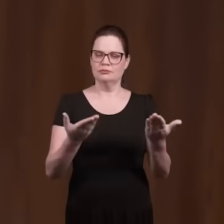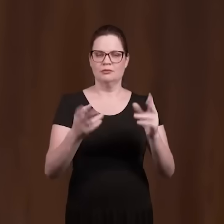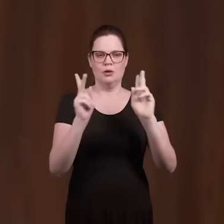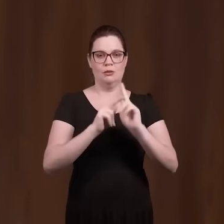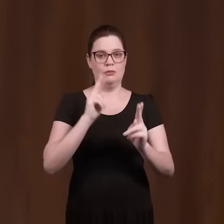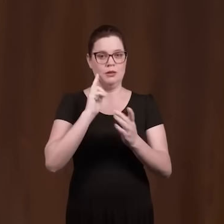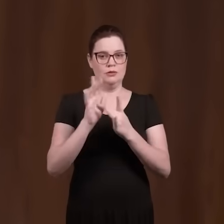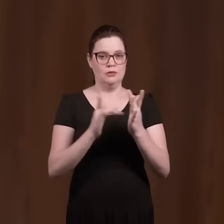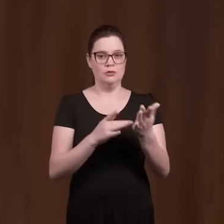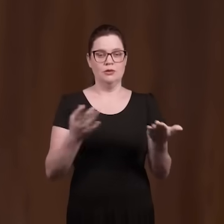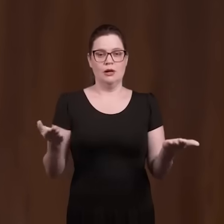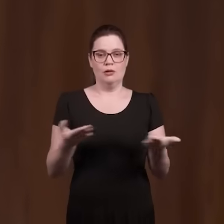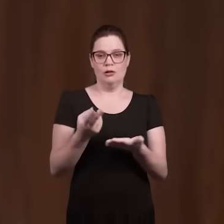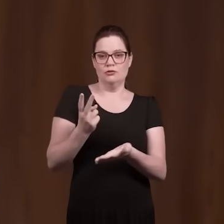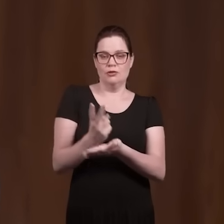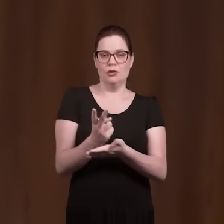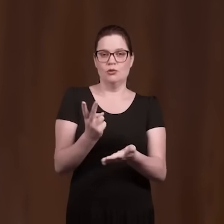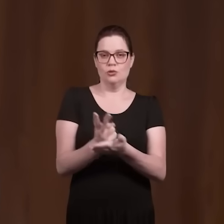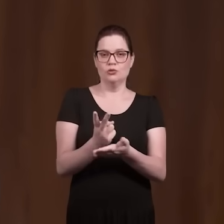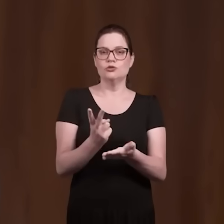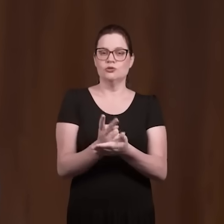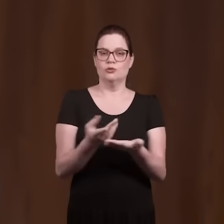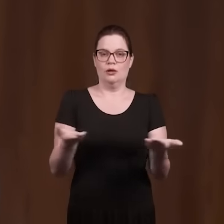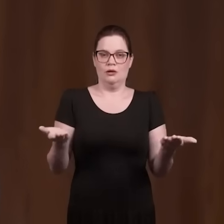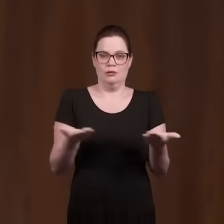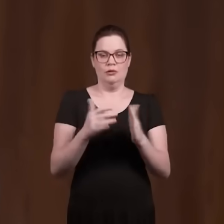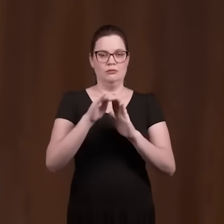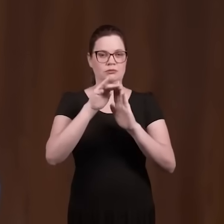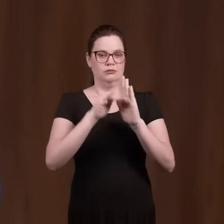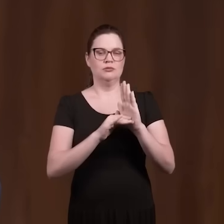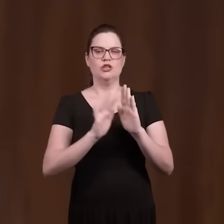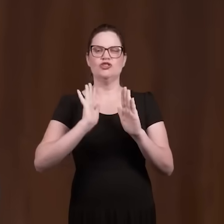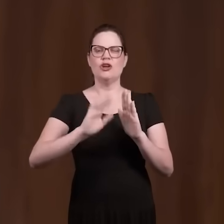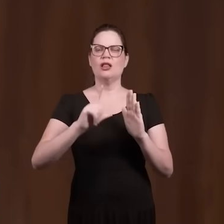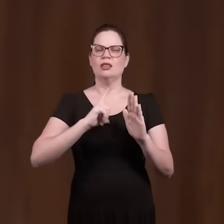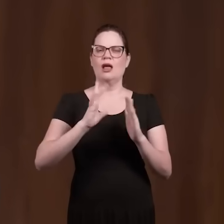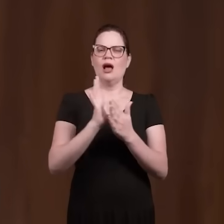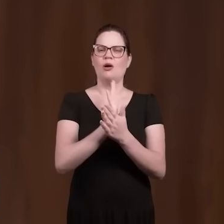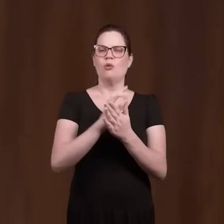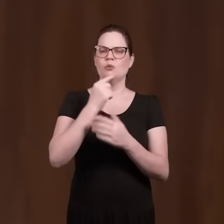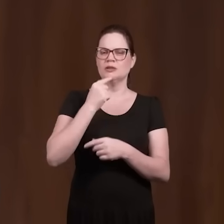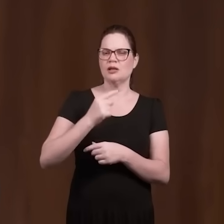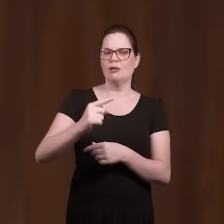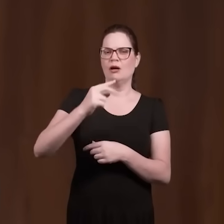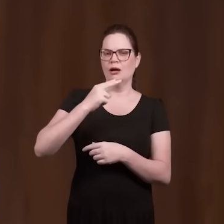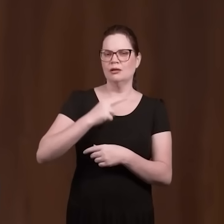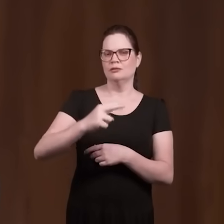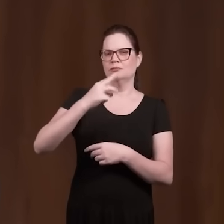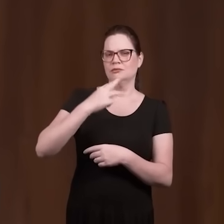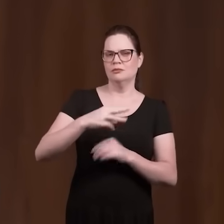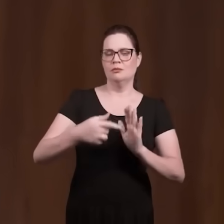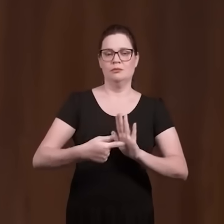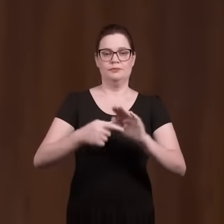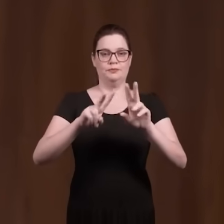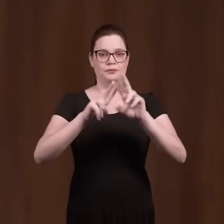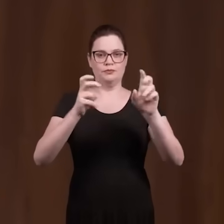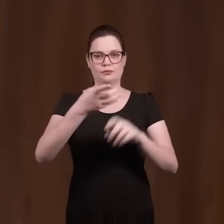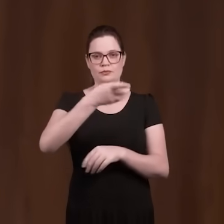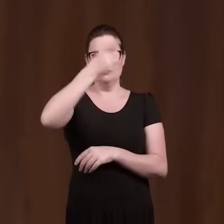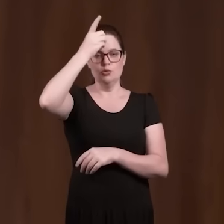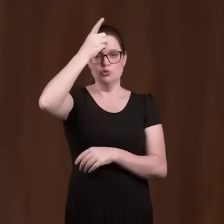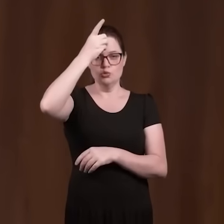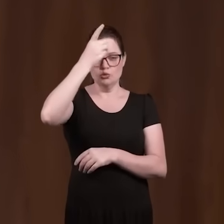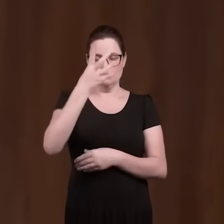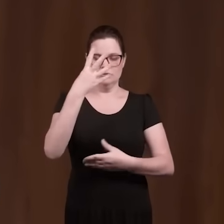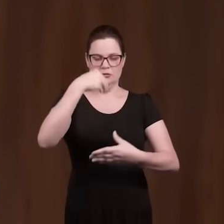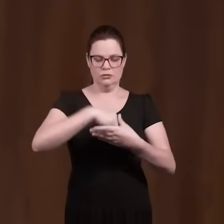Nós vamos continuar nesse programa já há algumas semanas, falando sobre os dons espirituais